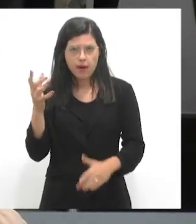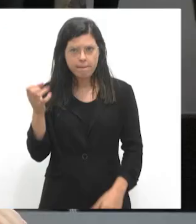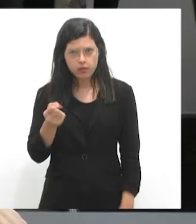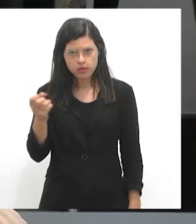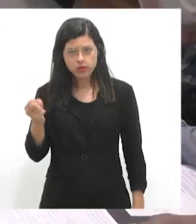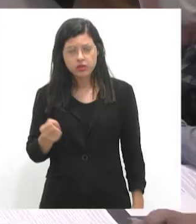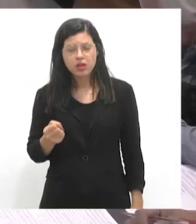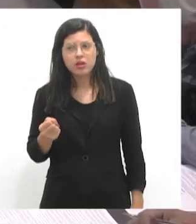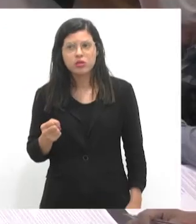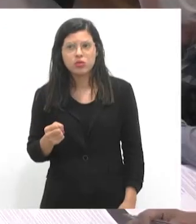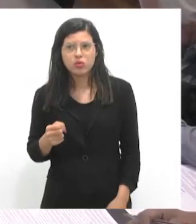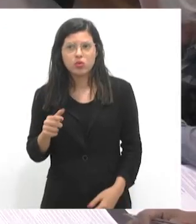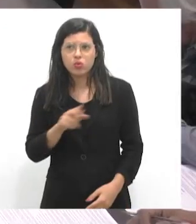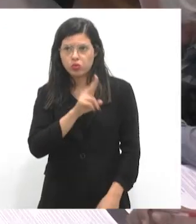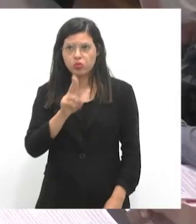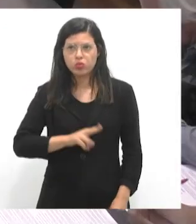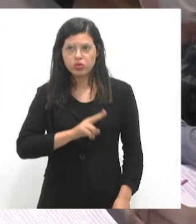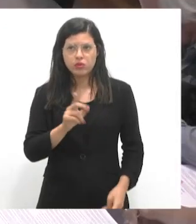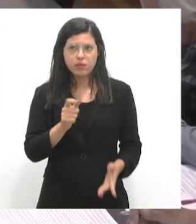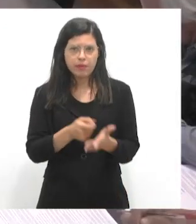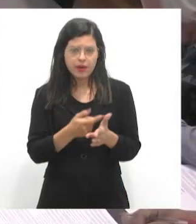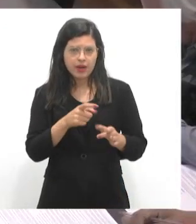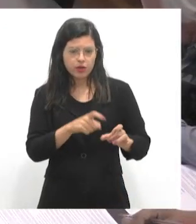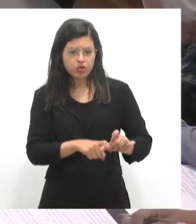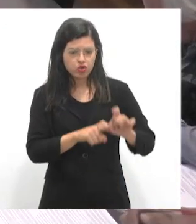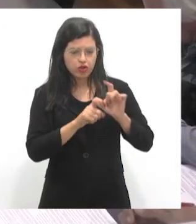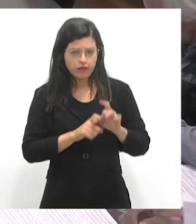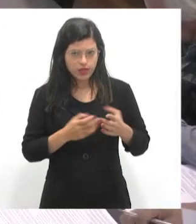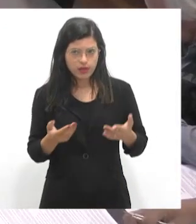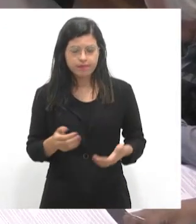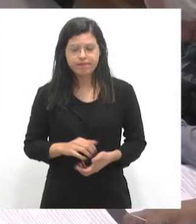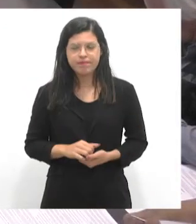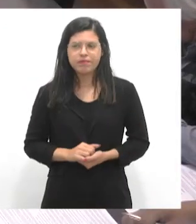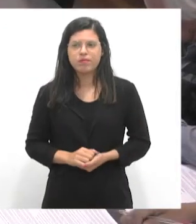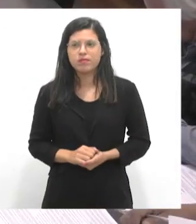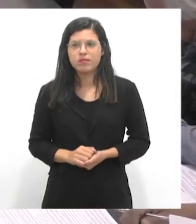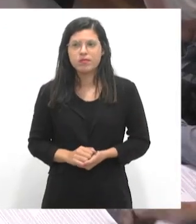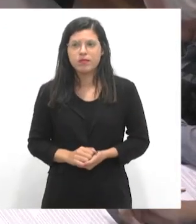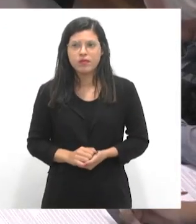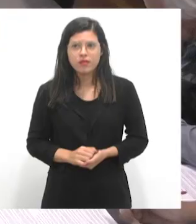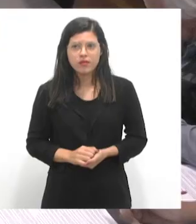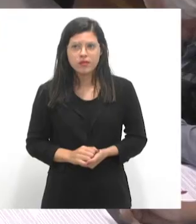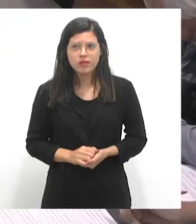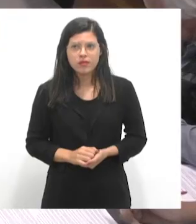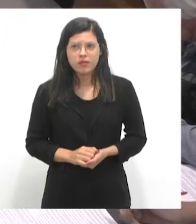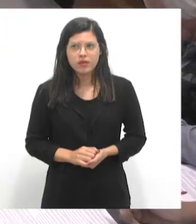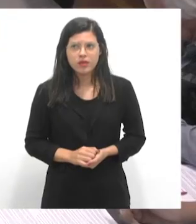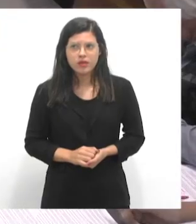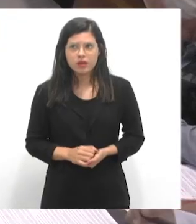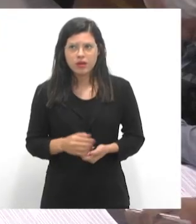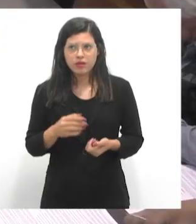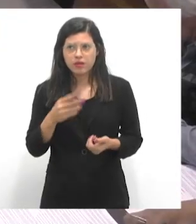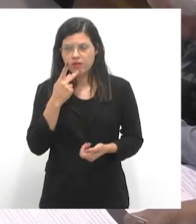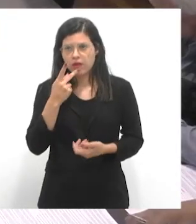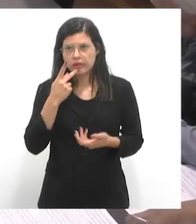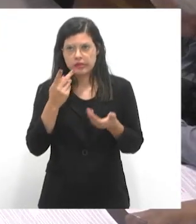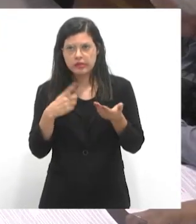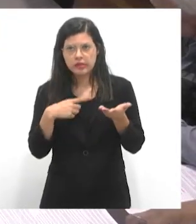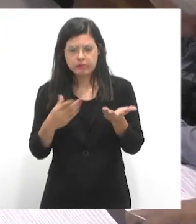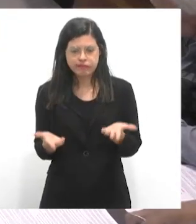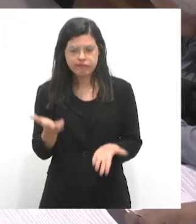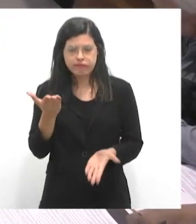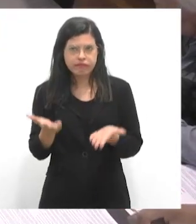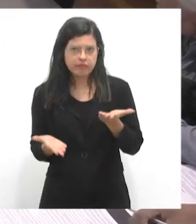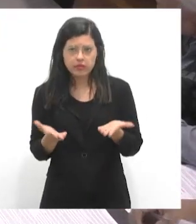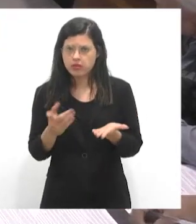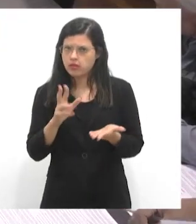pagar serviço da dívida, porque já há uma compensação pretérita. Não há compensação pretérita, não. A